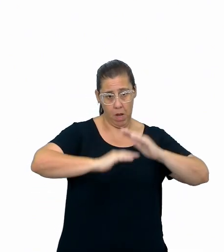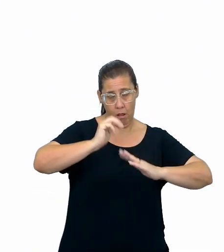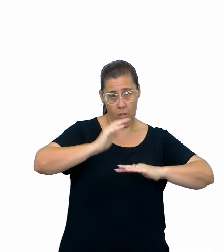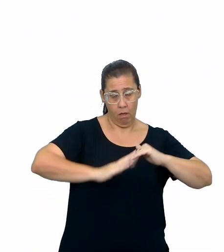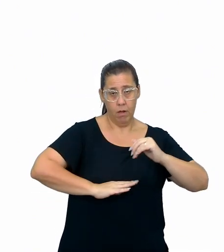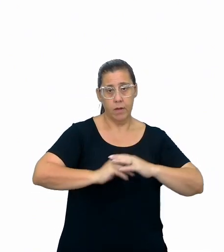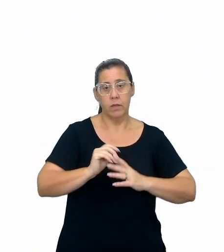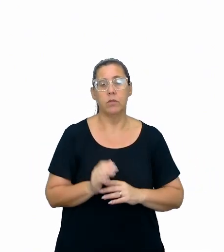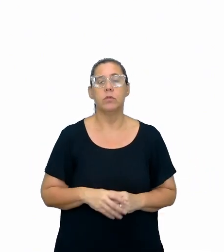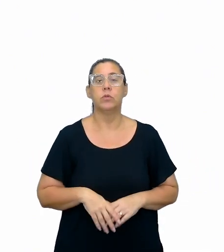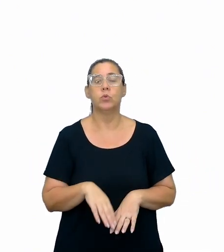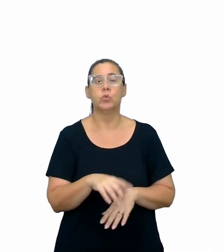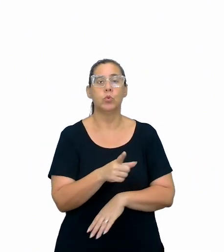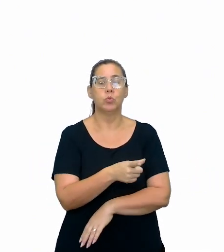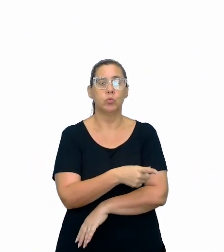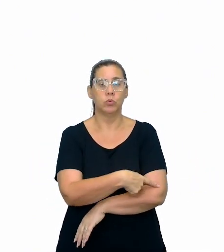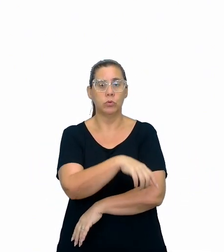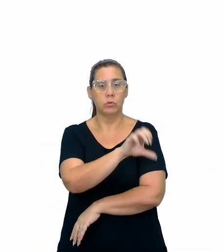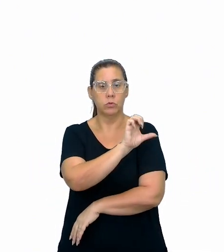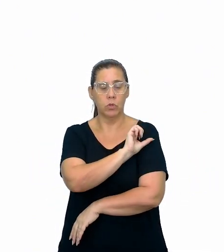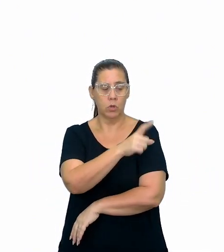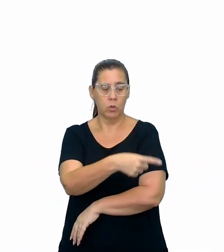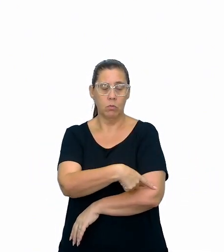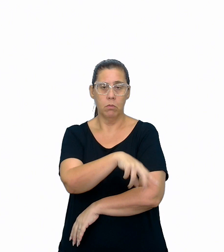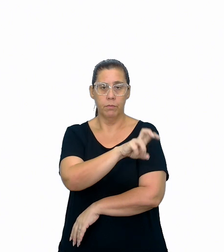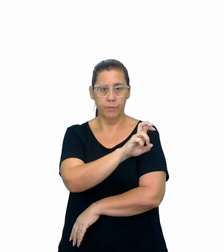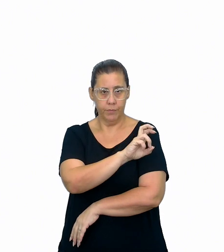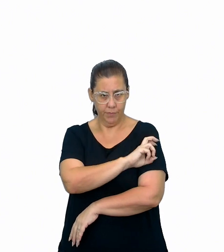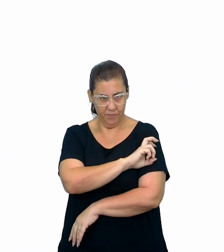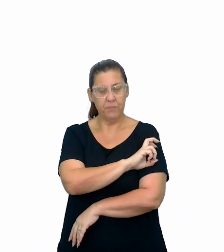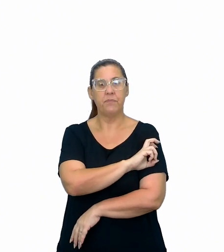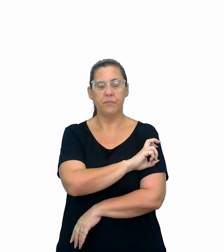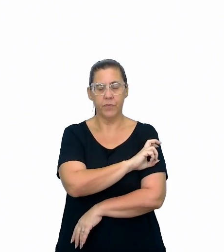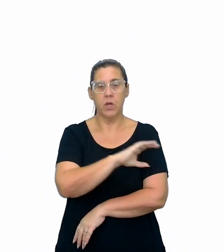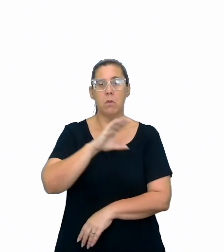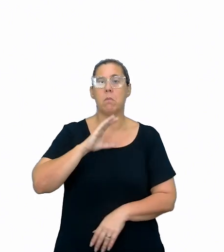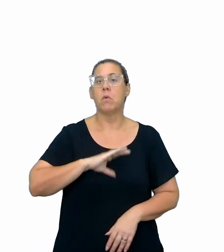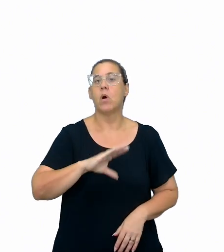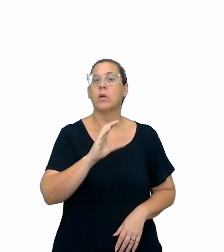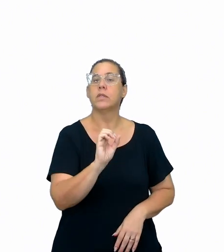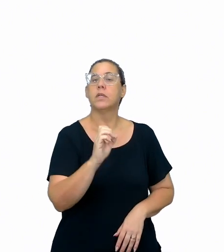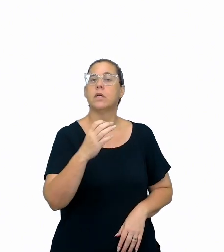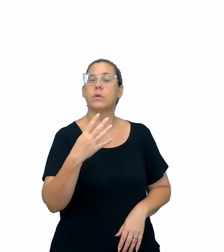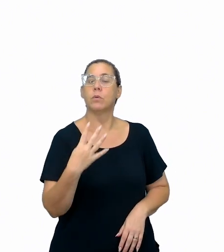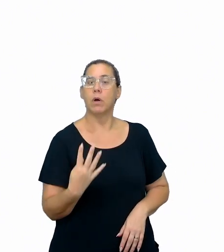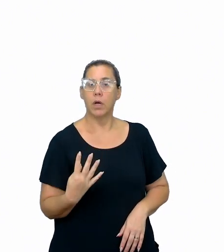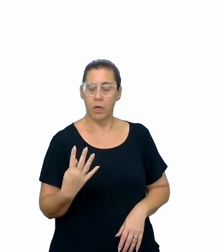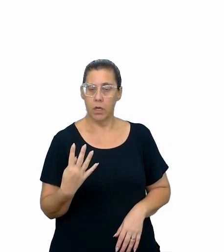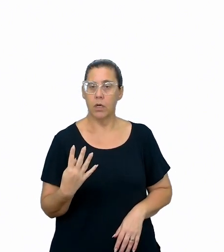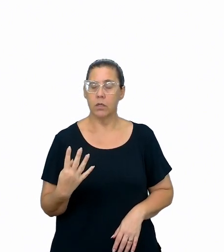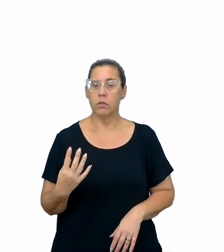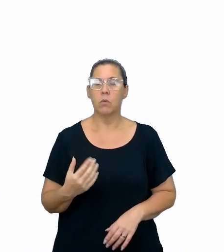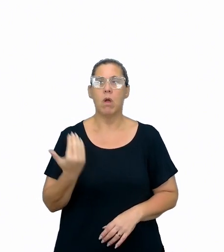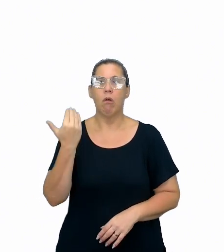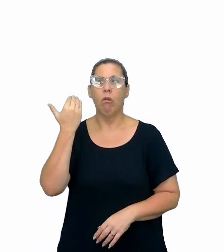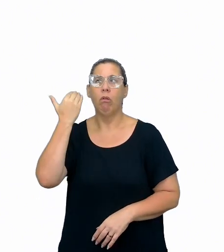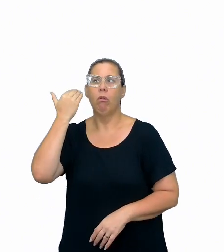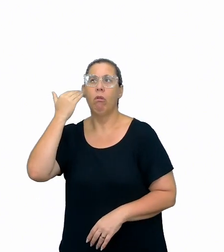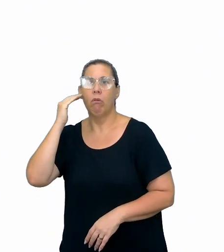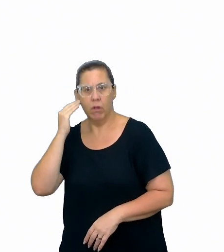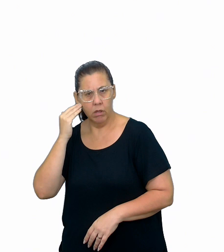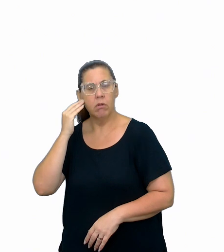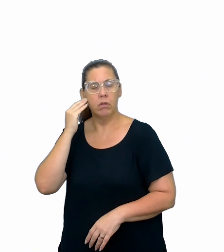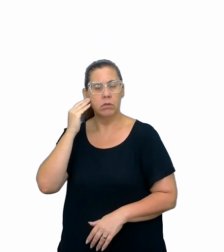habilidade do ensino fundamental do primeiro ao quinto ano de língua portuguesa 04, que diz compreender